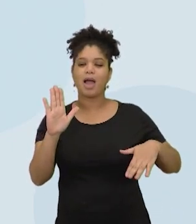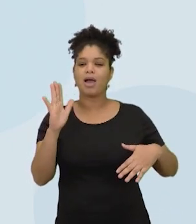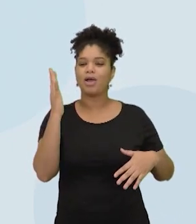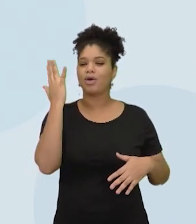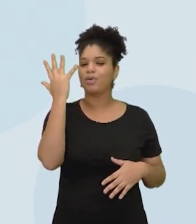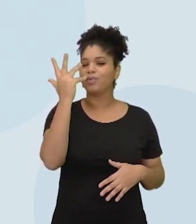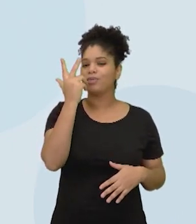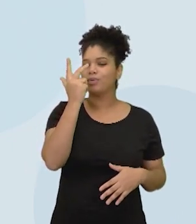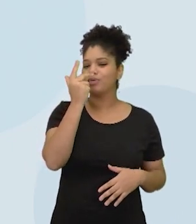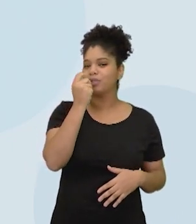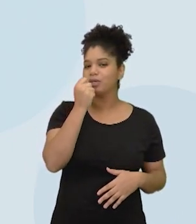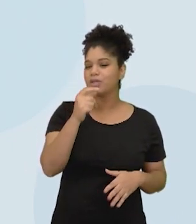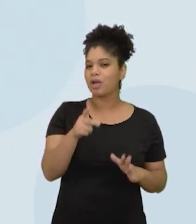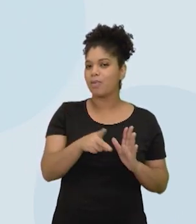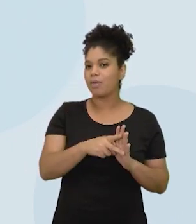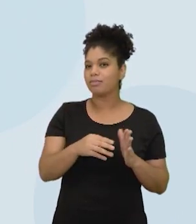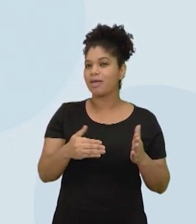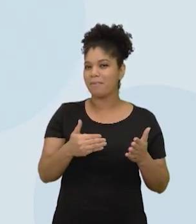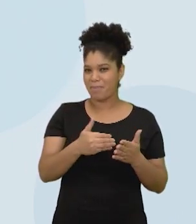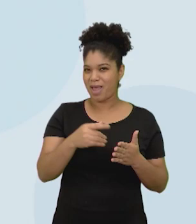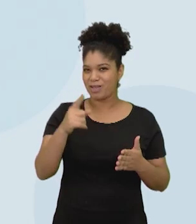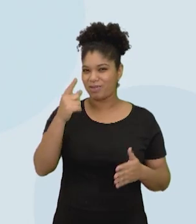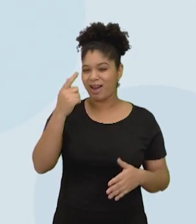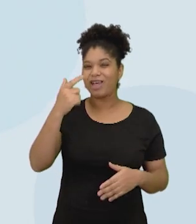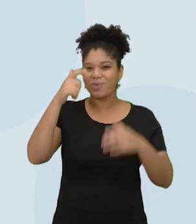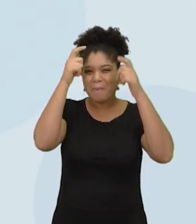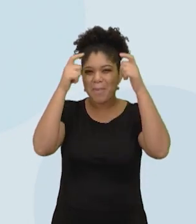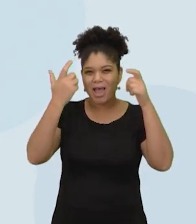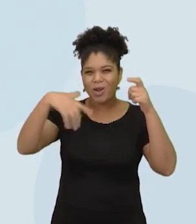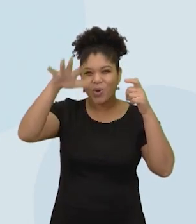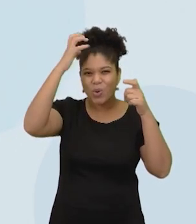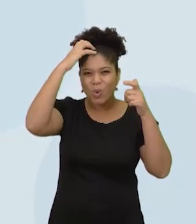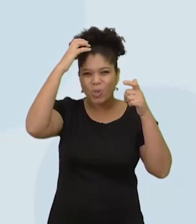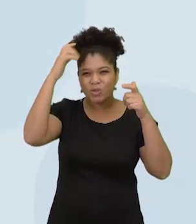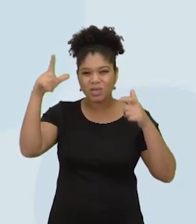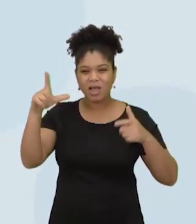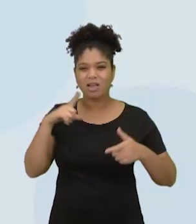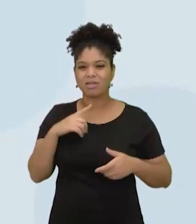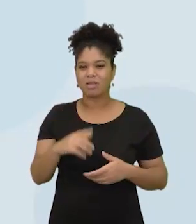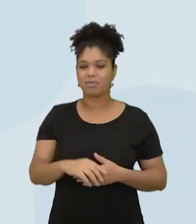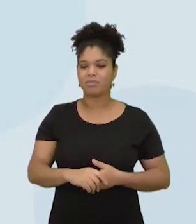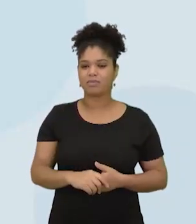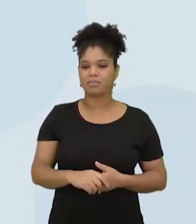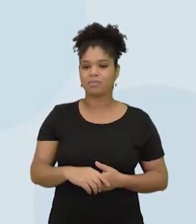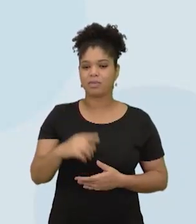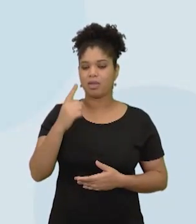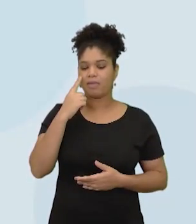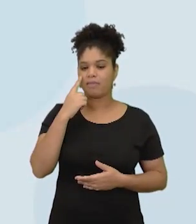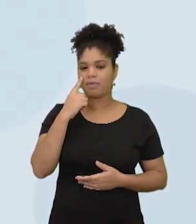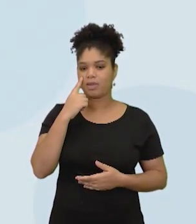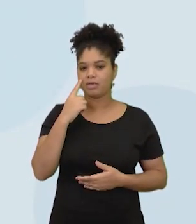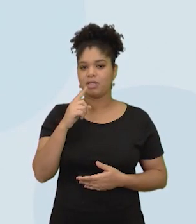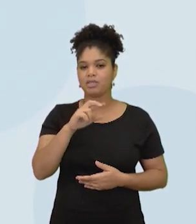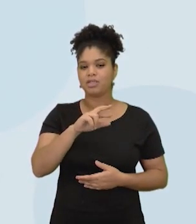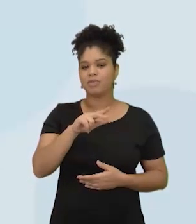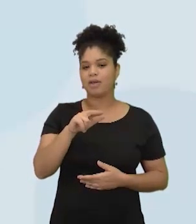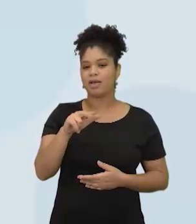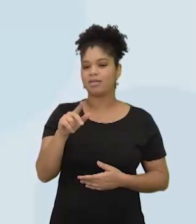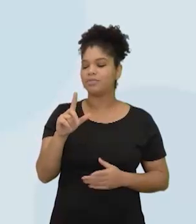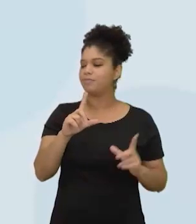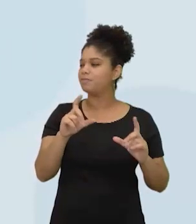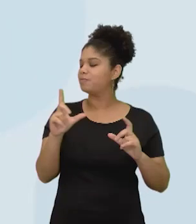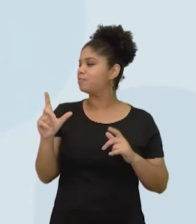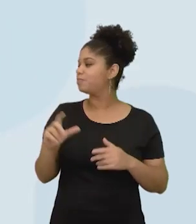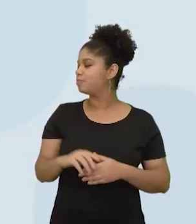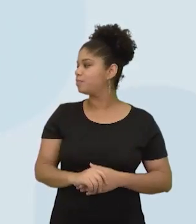é o ambiente da corte. Foi nesse ambiente, com essas imagens, mantém as imagens na tela, olha só, foi nesse ambiente, com essas imagens, com esse